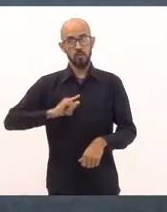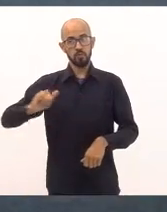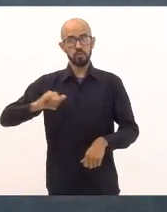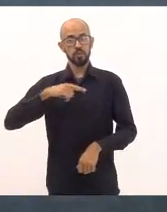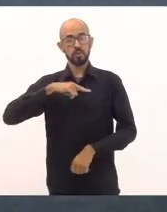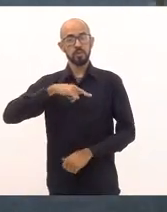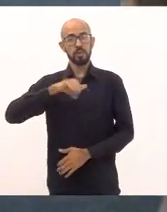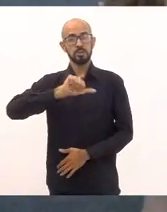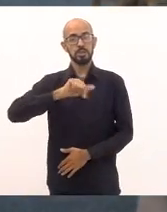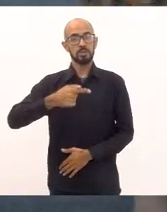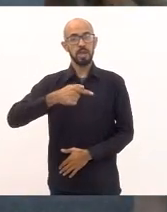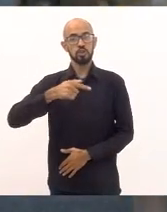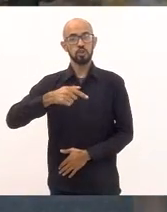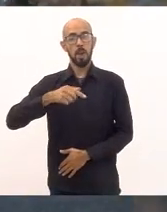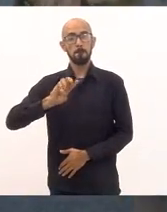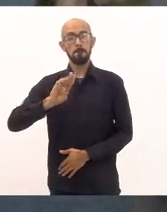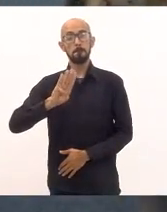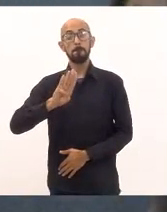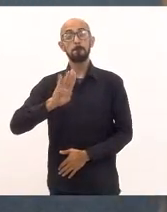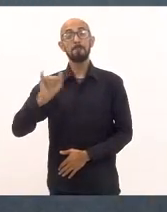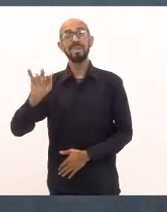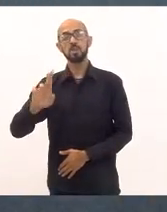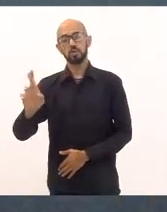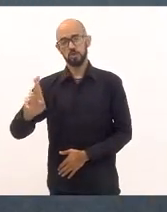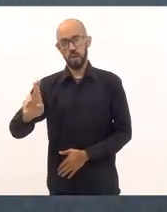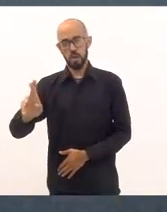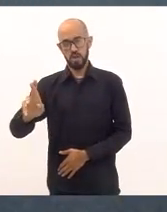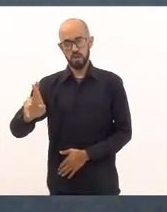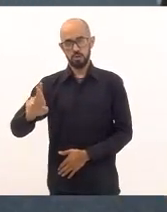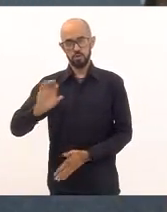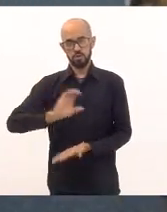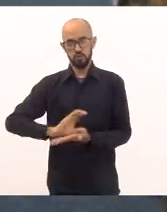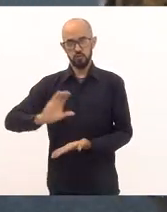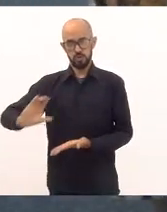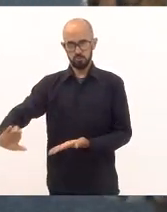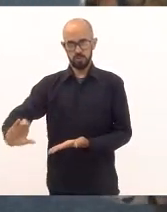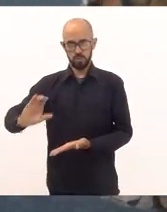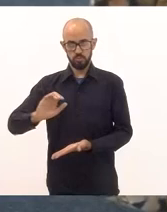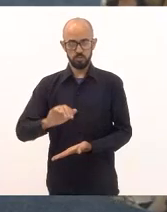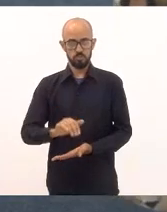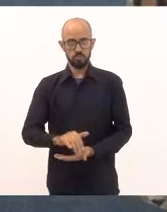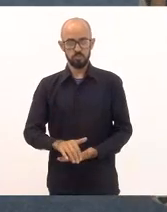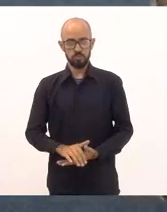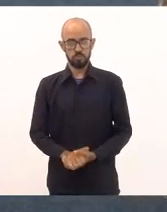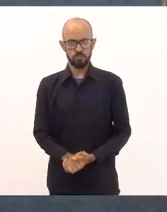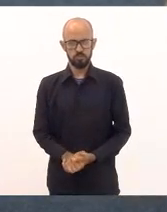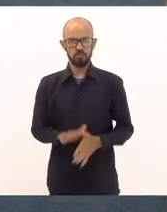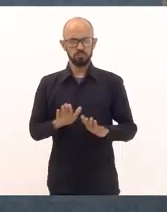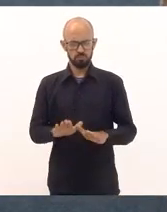de investimento. 17 bilhões de reais. E qual seria o impacto